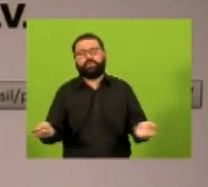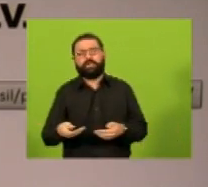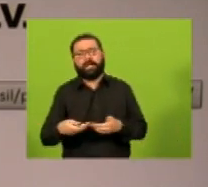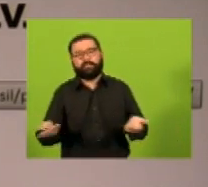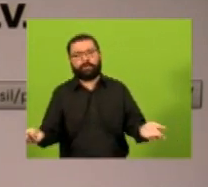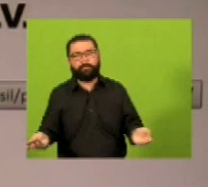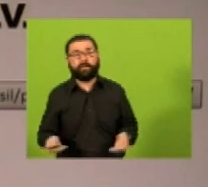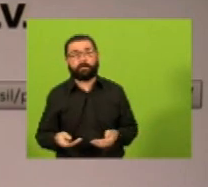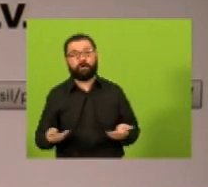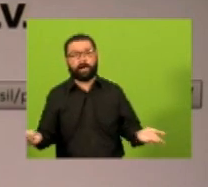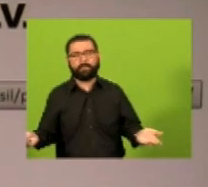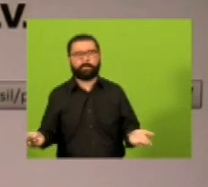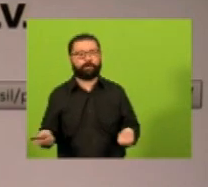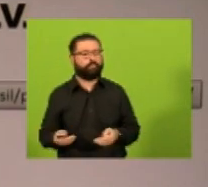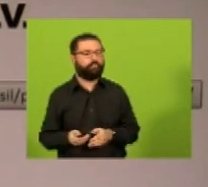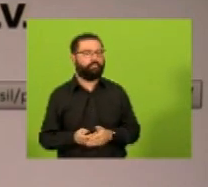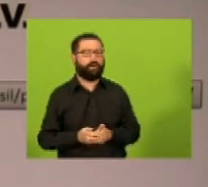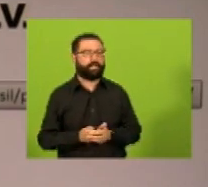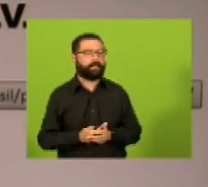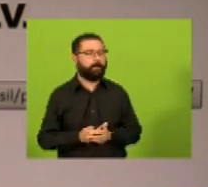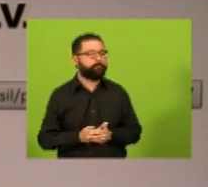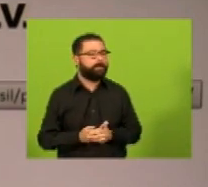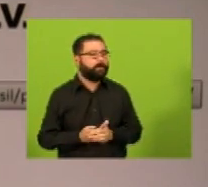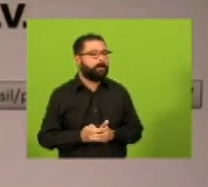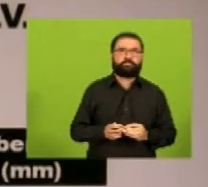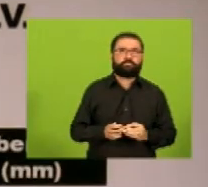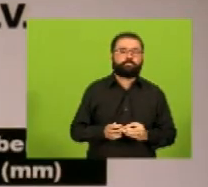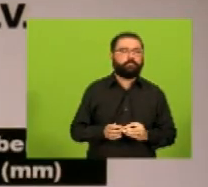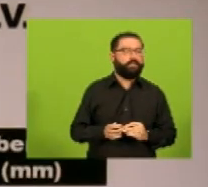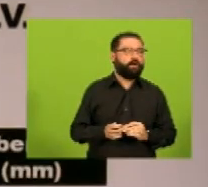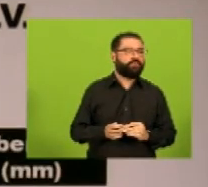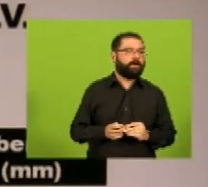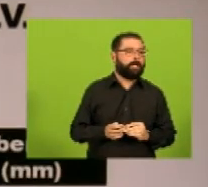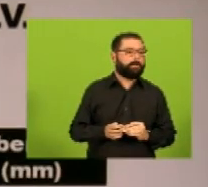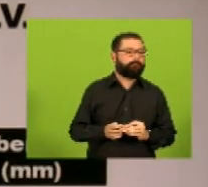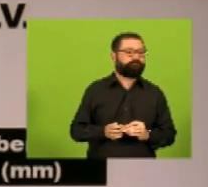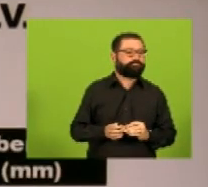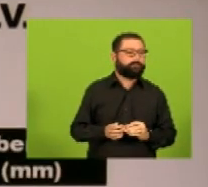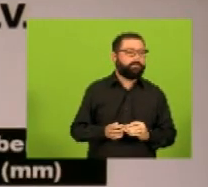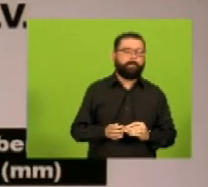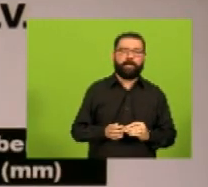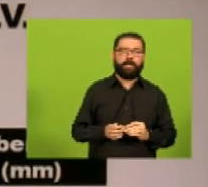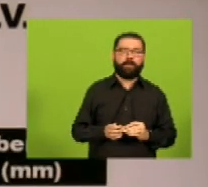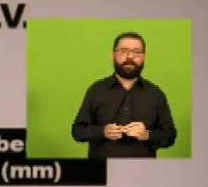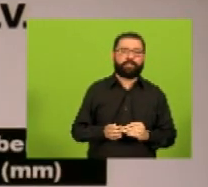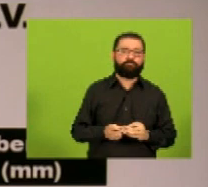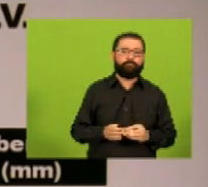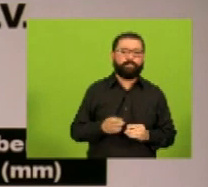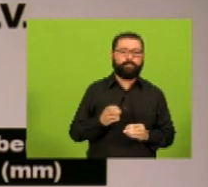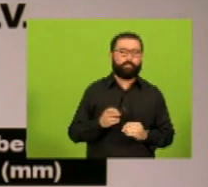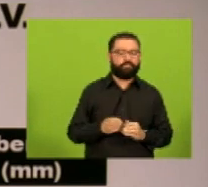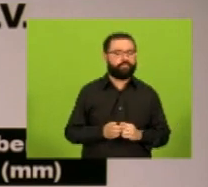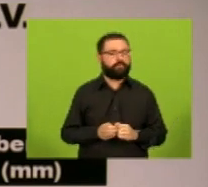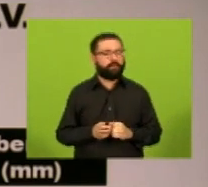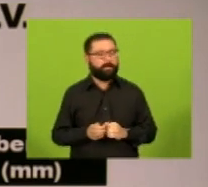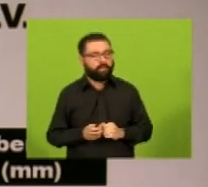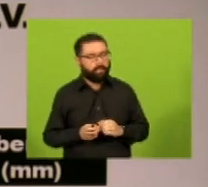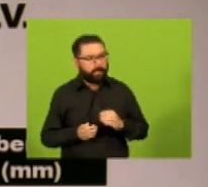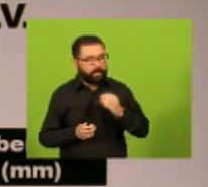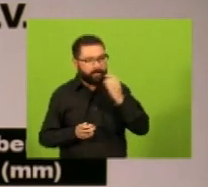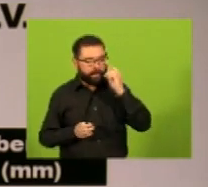tenha produtividade. Você vai perder, jogar esse produto fora, tá? Então é o seguinte... Tabela mesh de